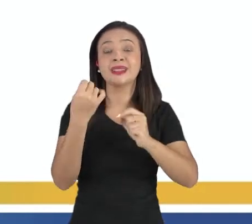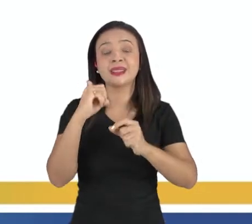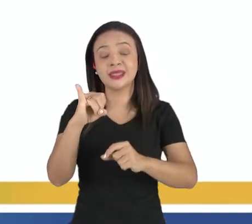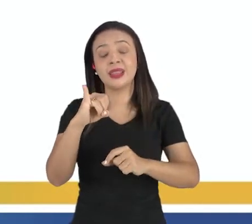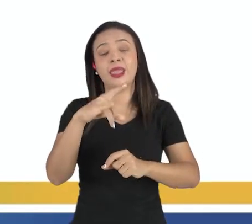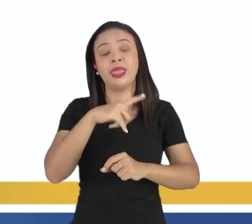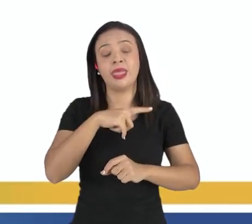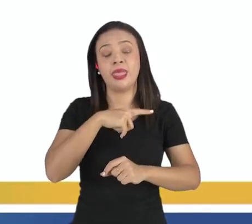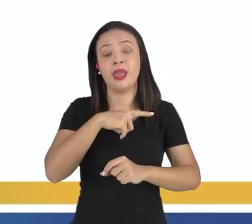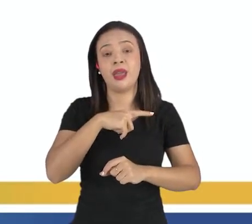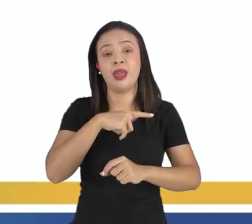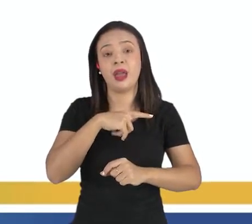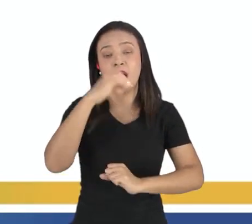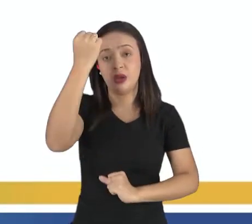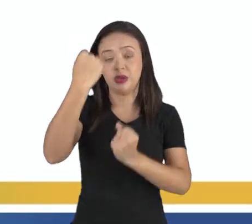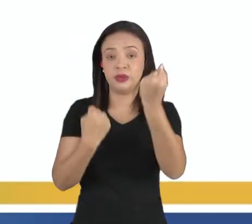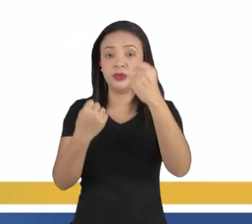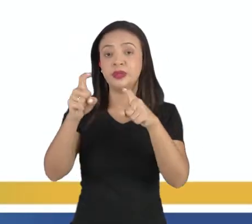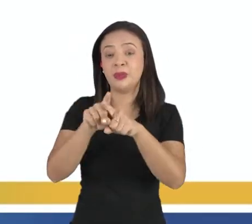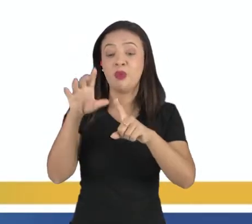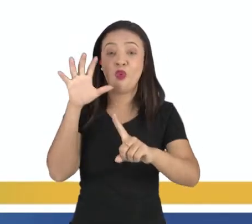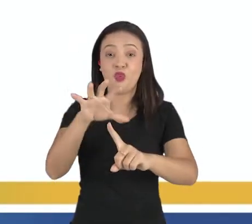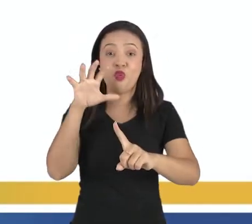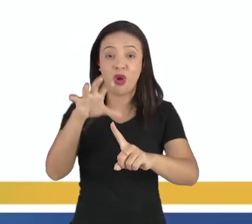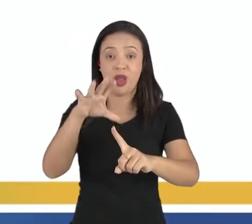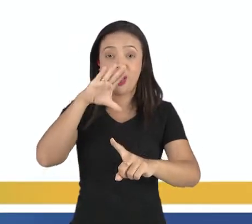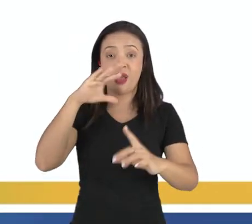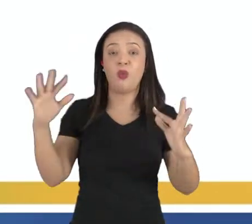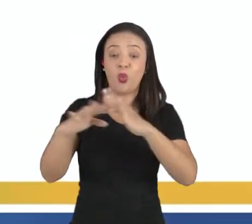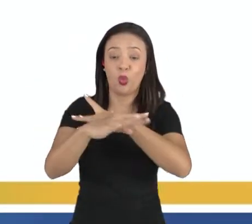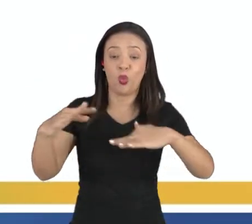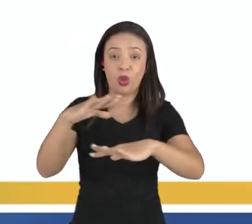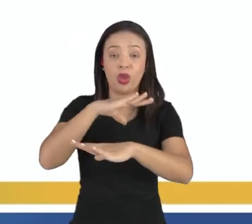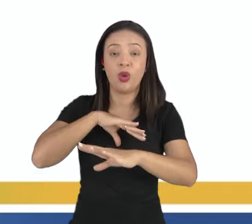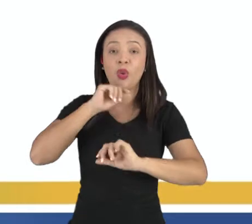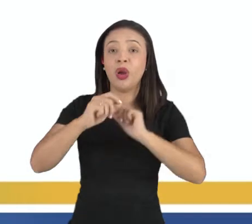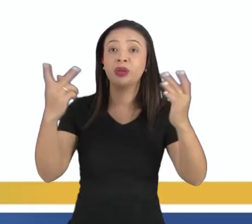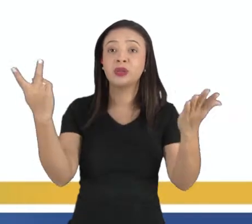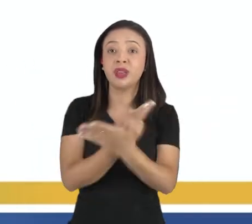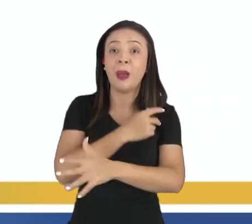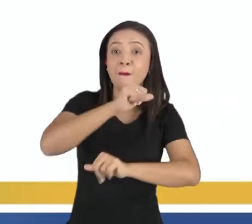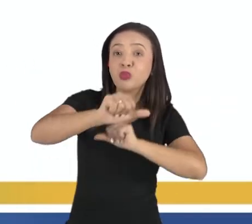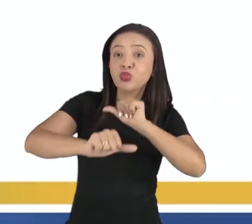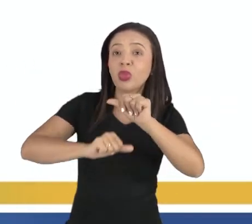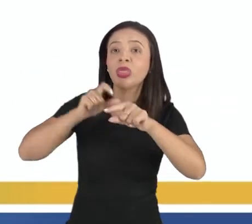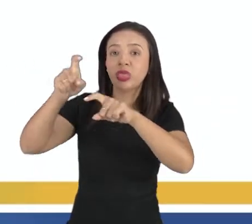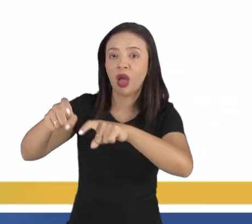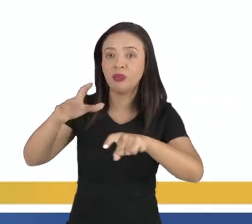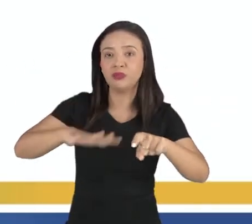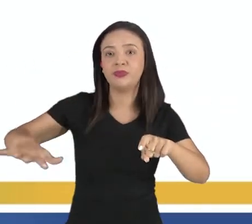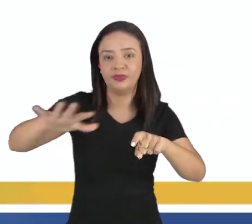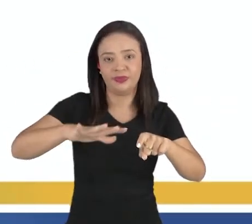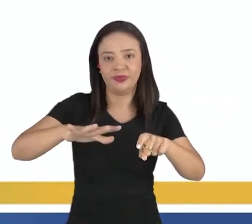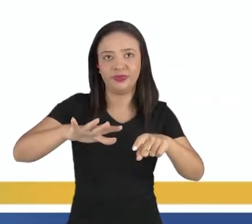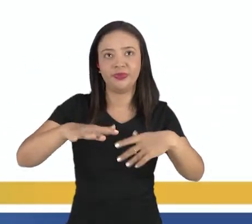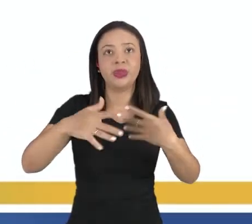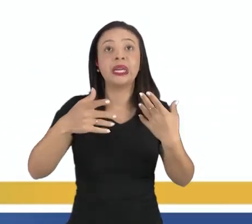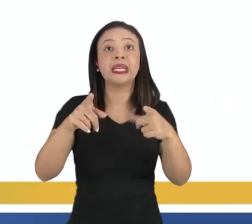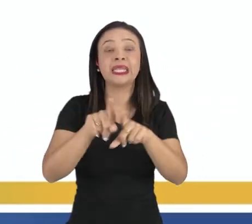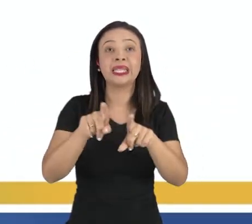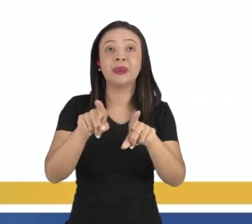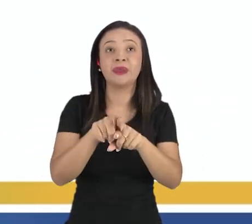na urbanização, temos a transformação do meio rural e, por extensão, dos